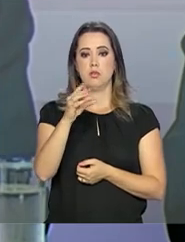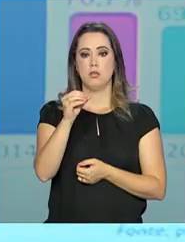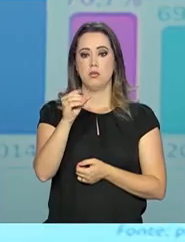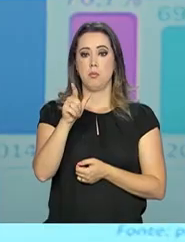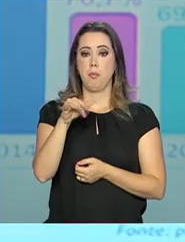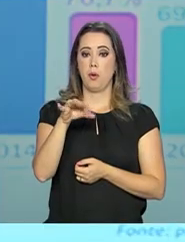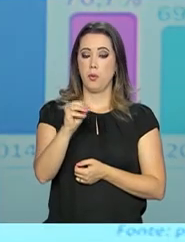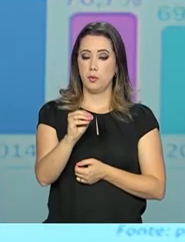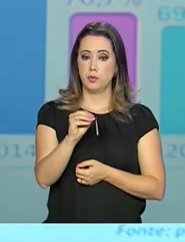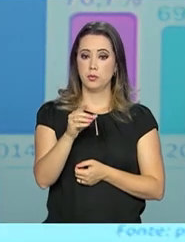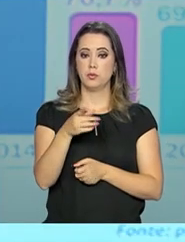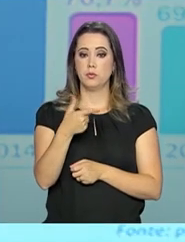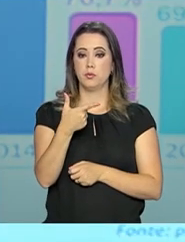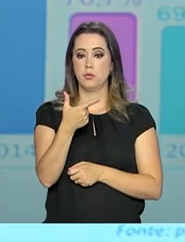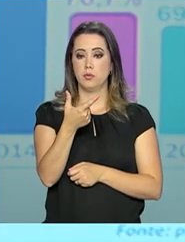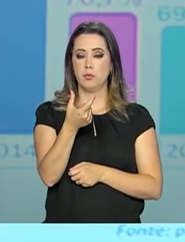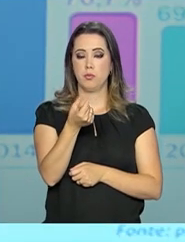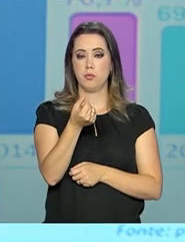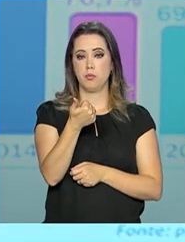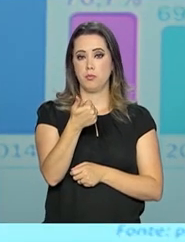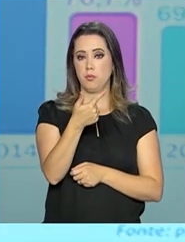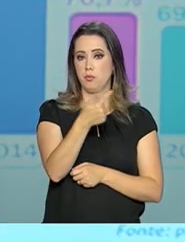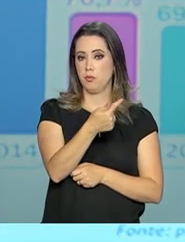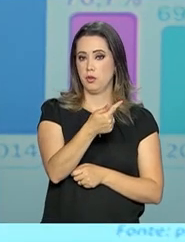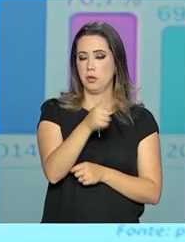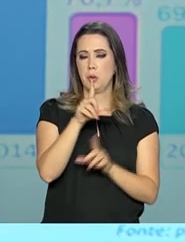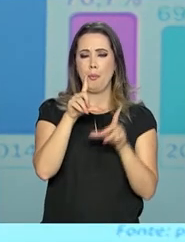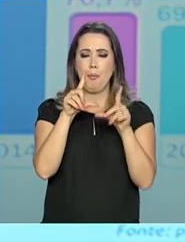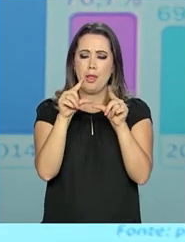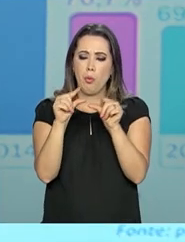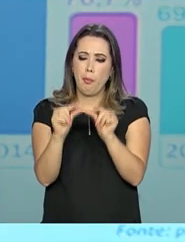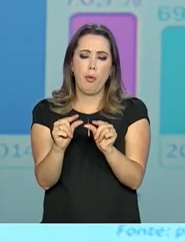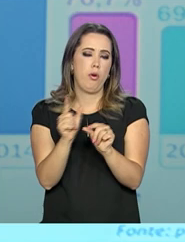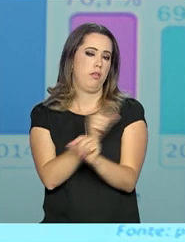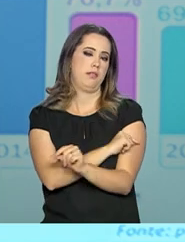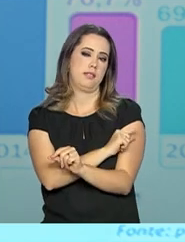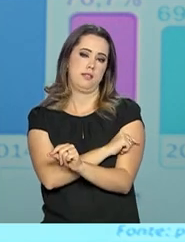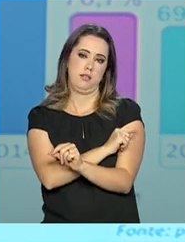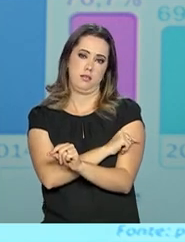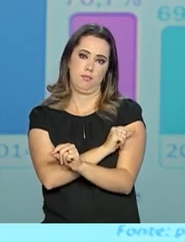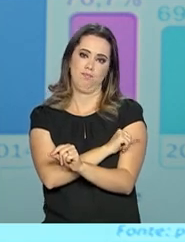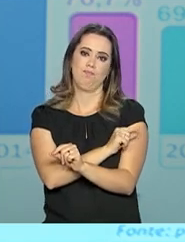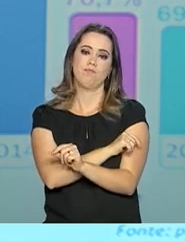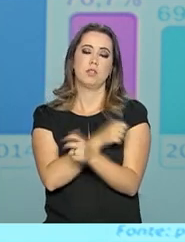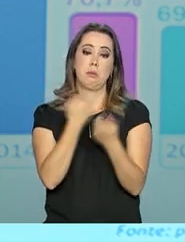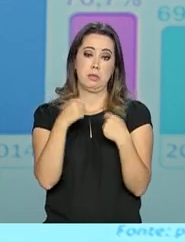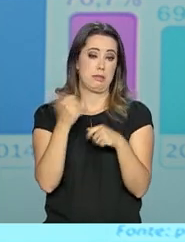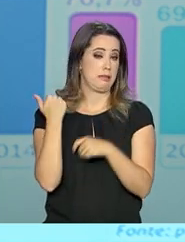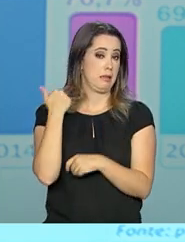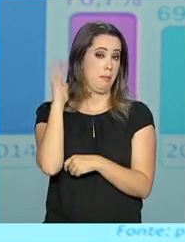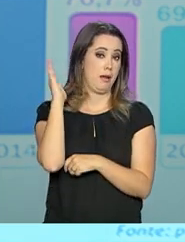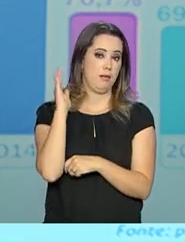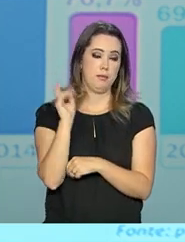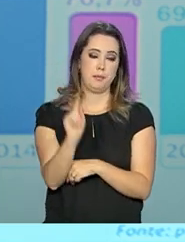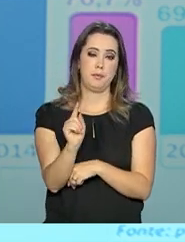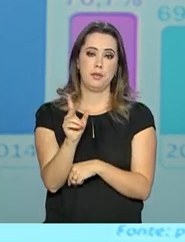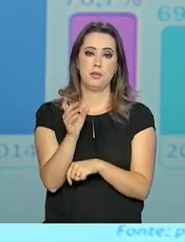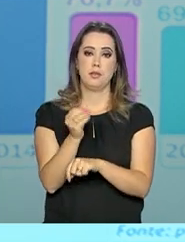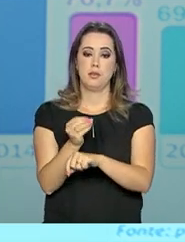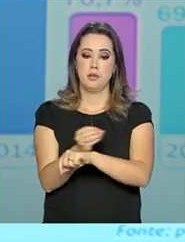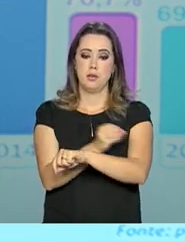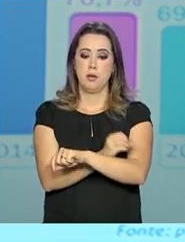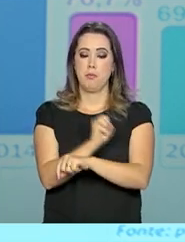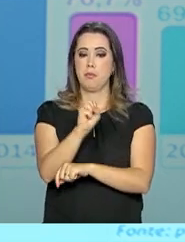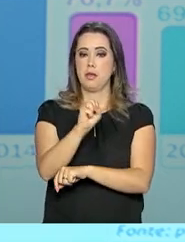2017 tivemos dos últimos anos a menor cobertura e na questão do sarampo que a gente